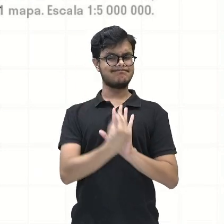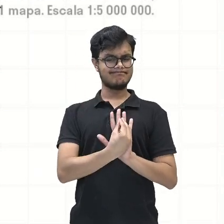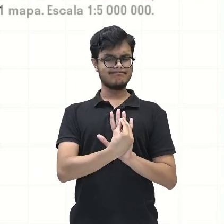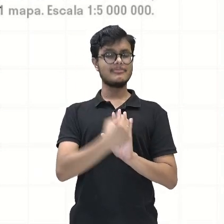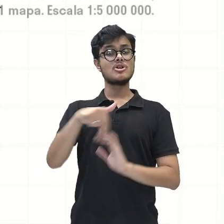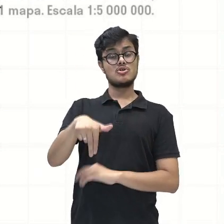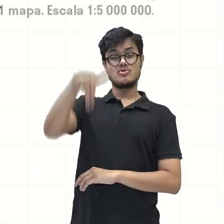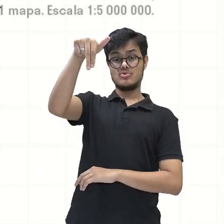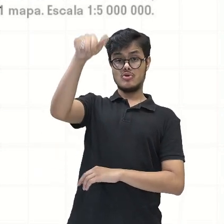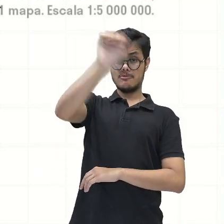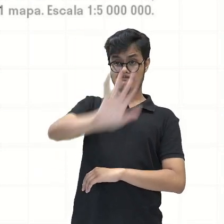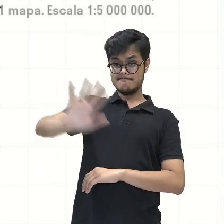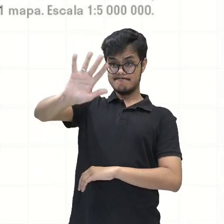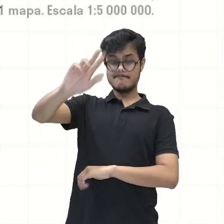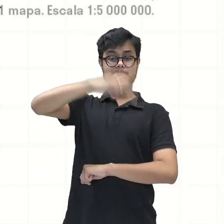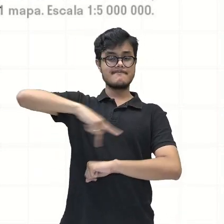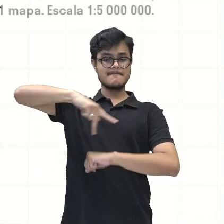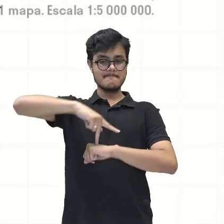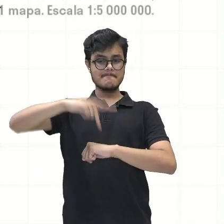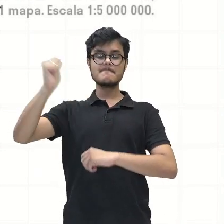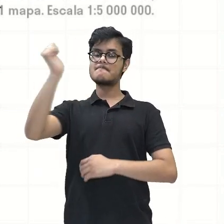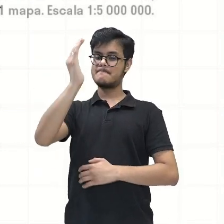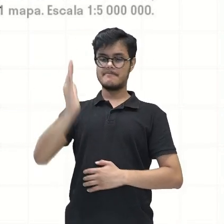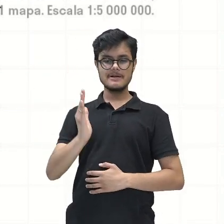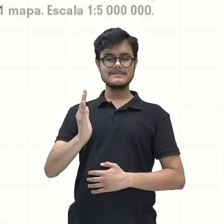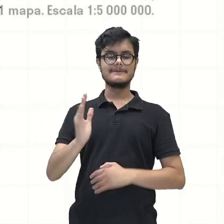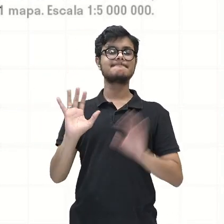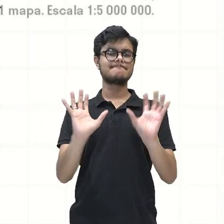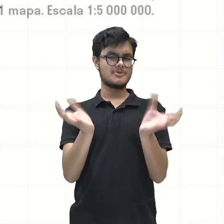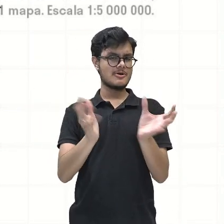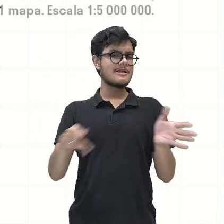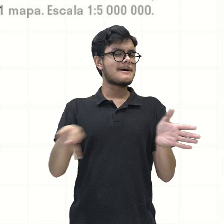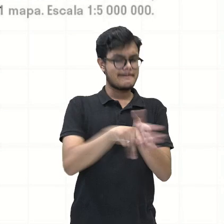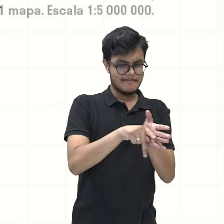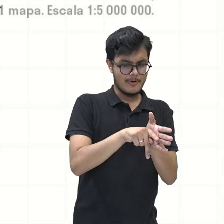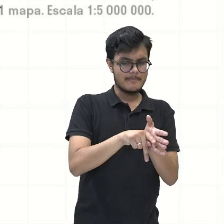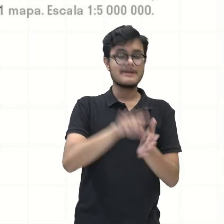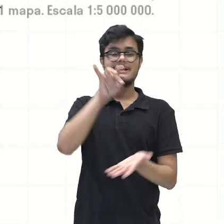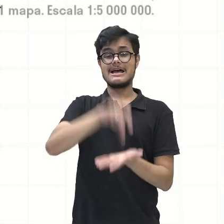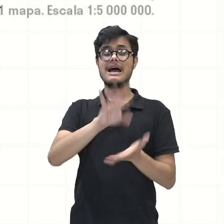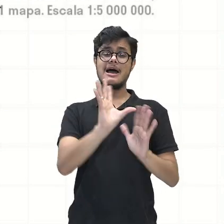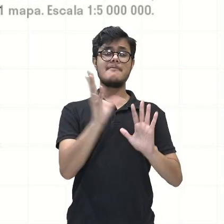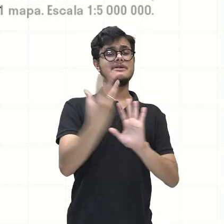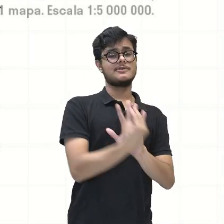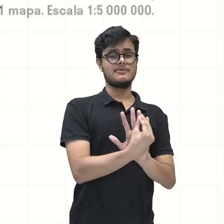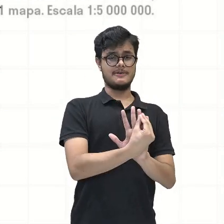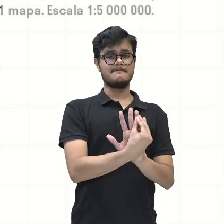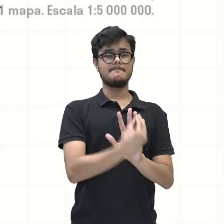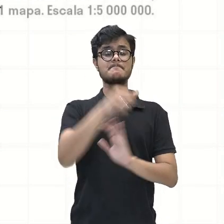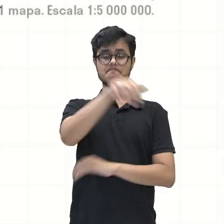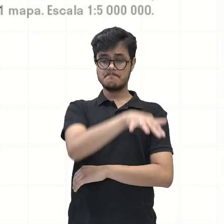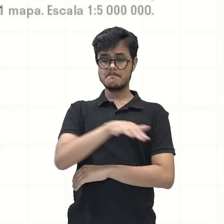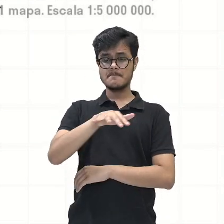região norte do país. É o clima, né, predominante aí na Amazônia. E aí a gente vai